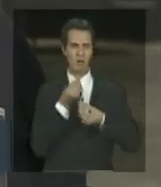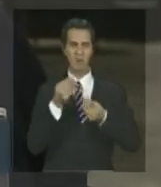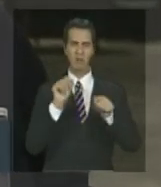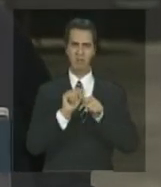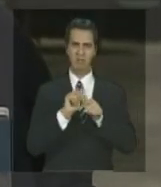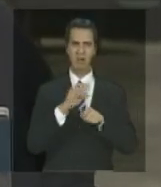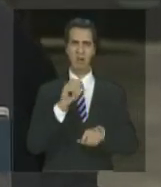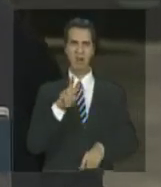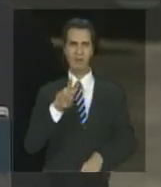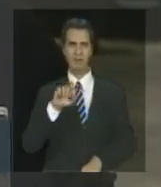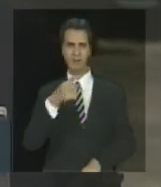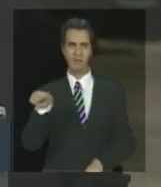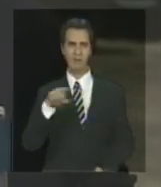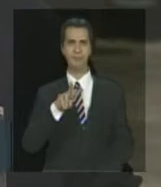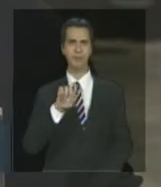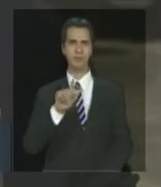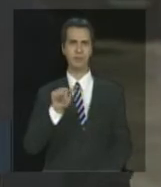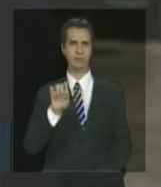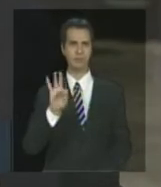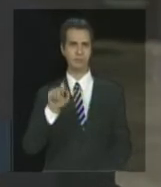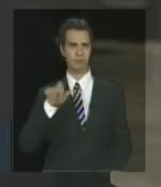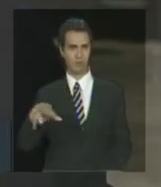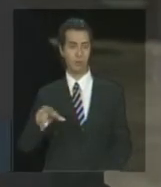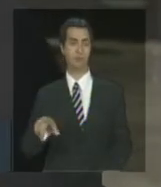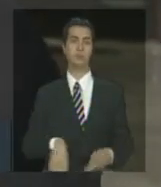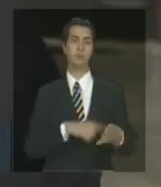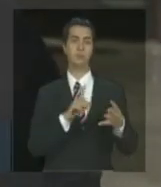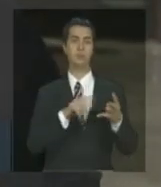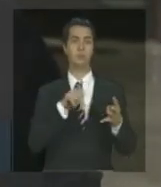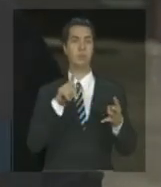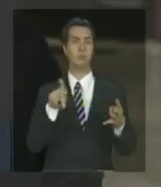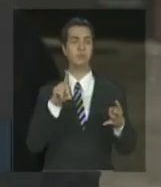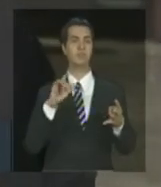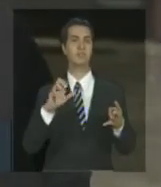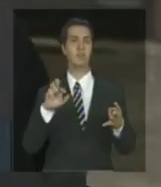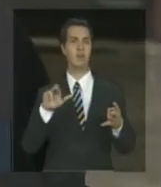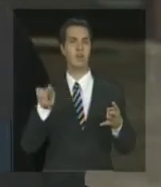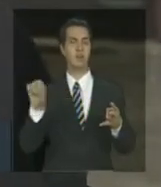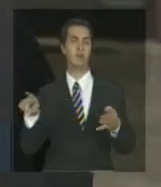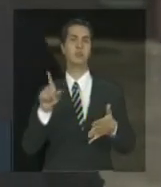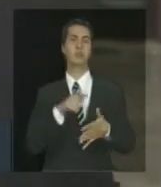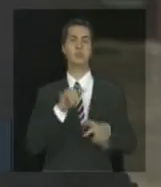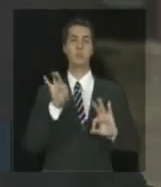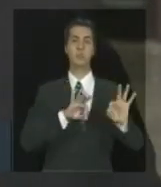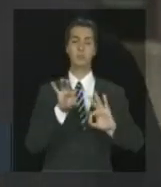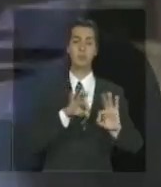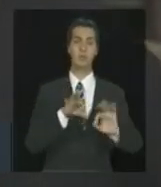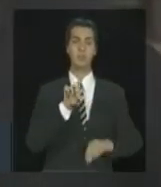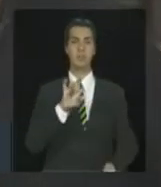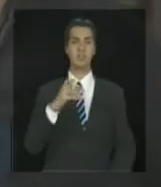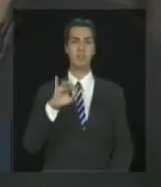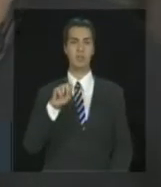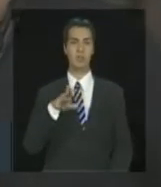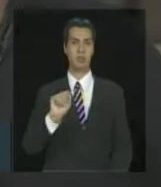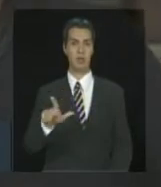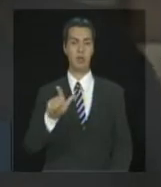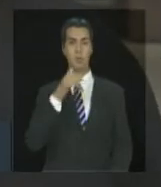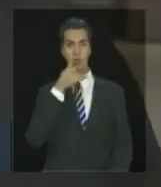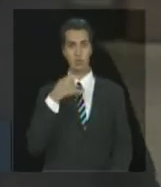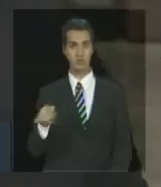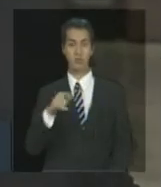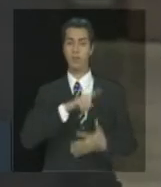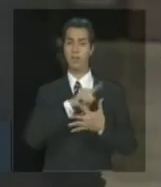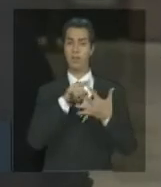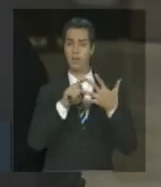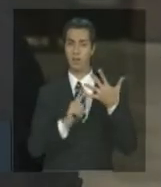e a sustentabilidade. O Plano PP Cerrado, Proteção do Cerrado, e o Plano Decenal de Energia, só esses planos que já estão em